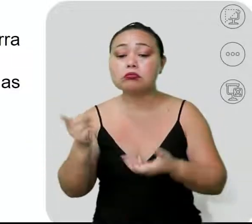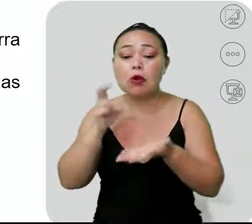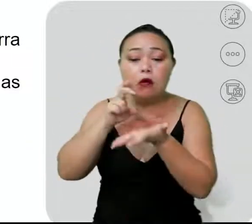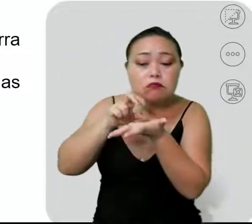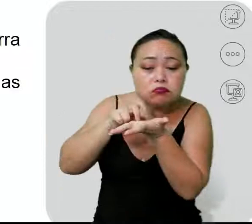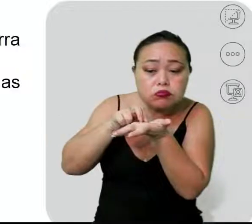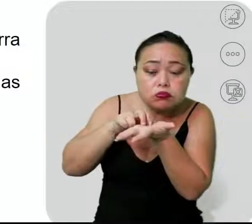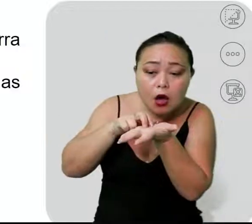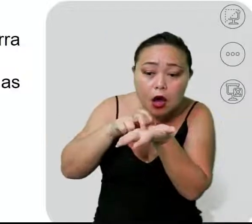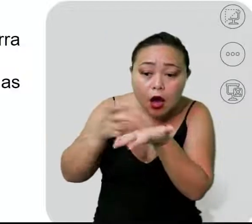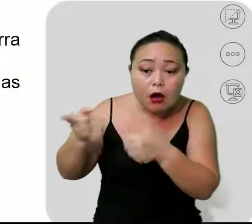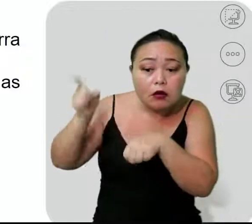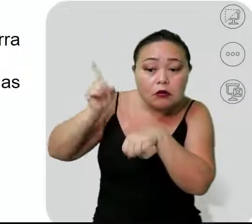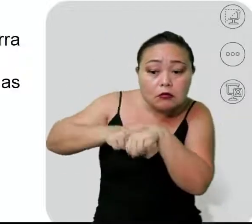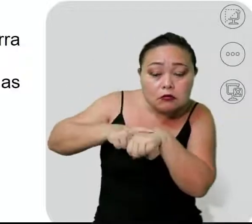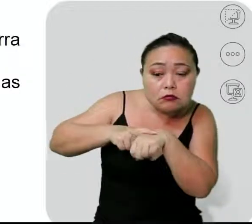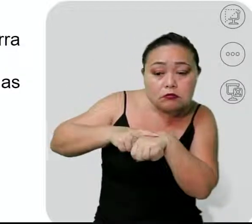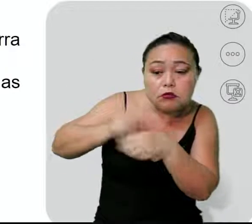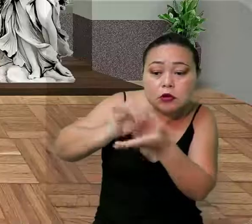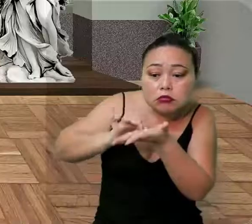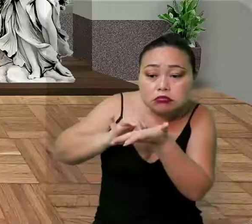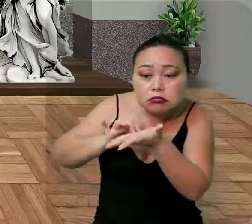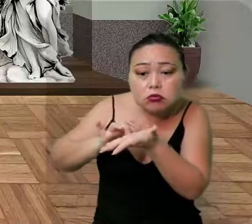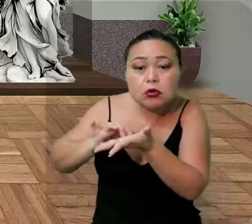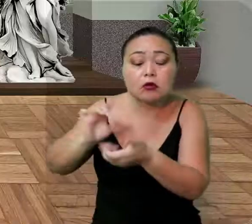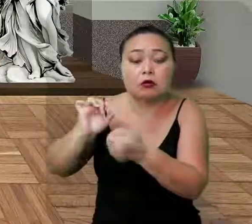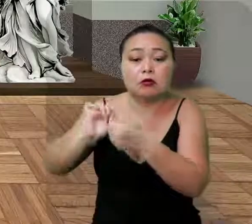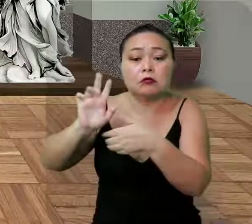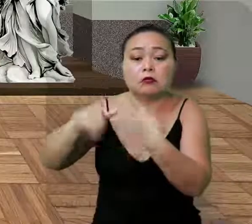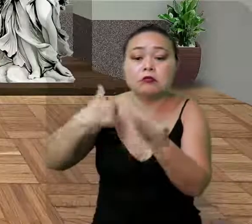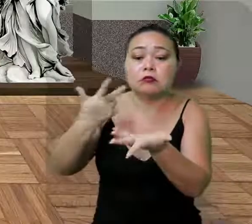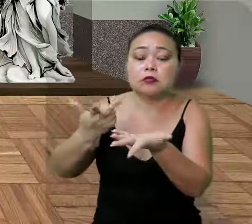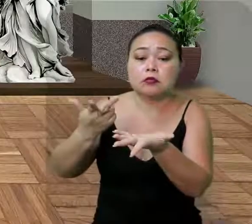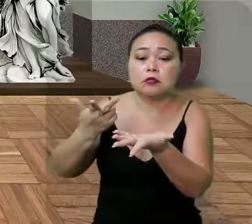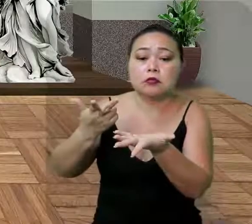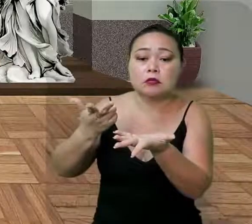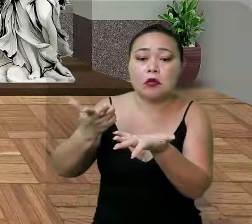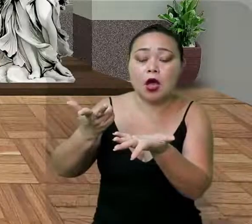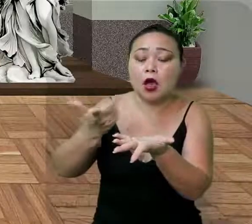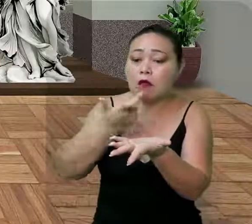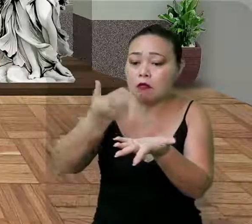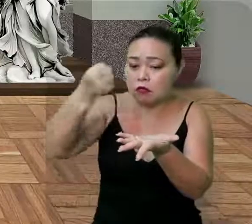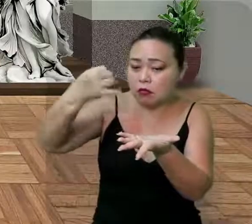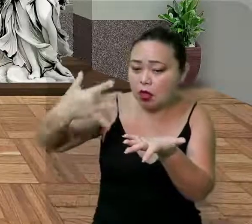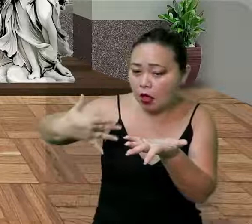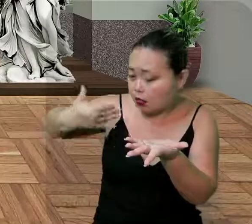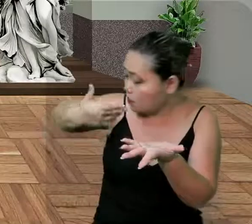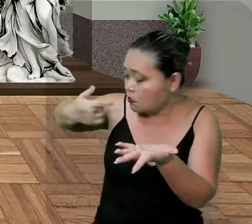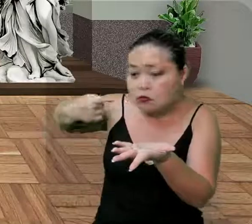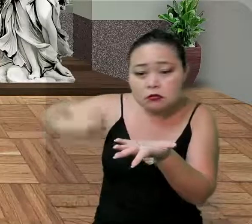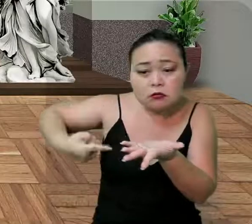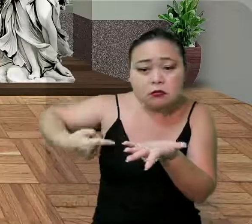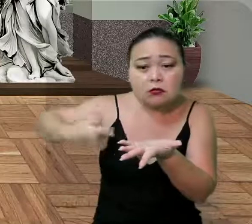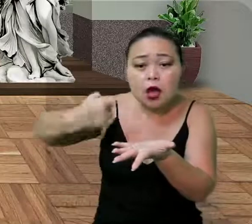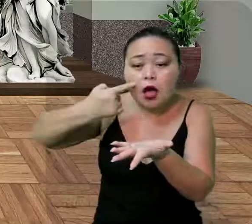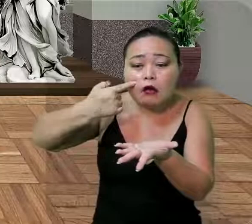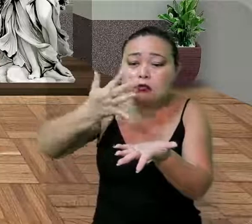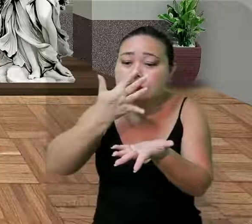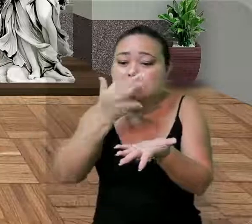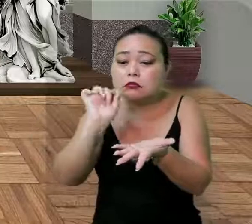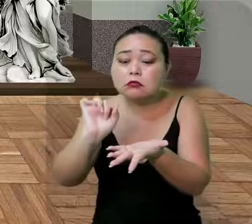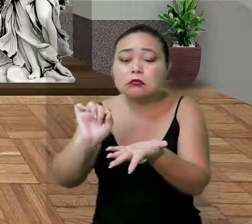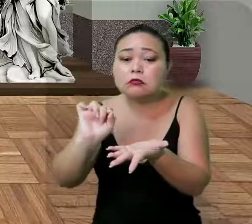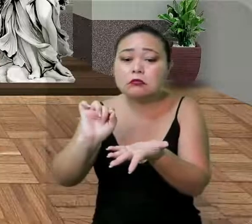transmitido por ratos infectados estar assim acabei de explicar agora pouco você